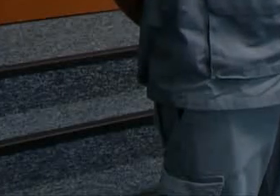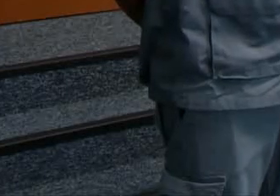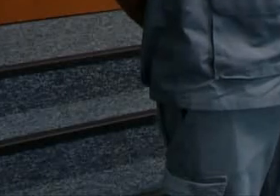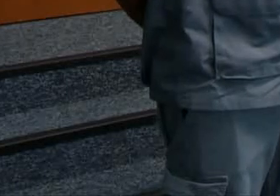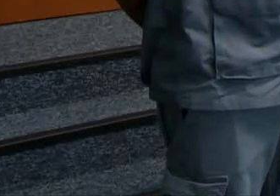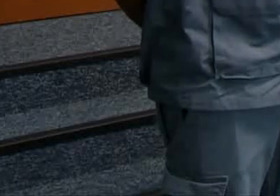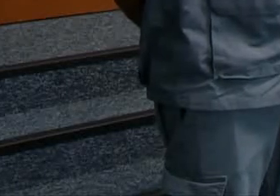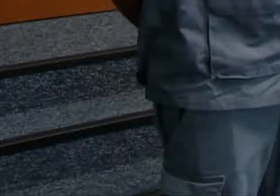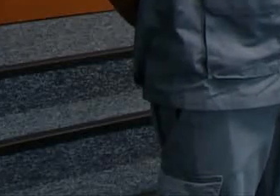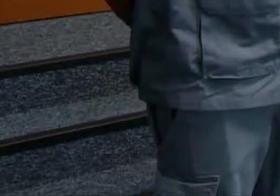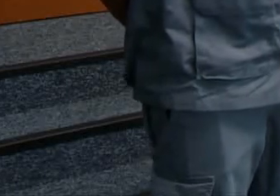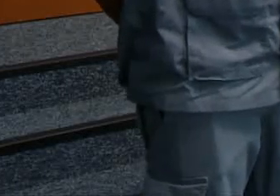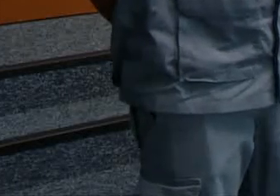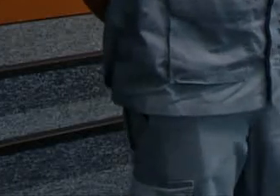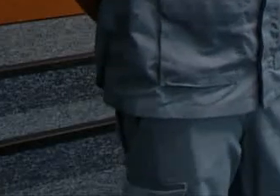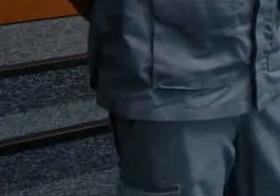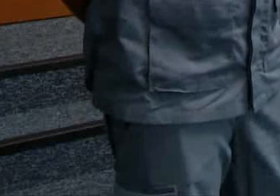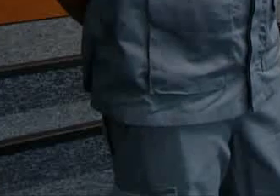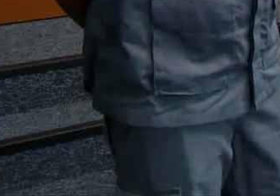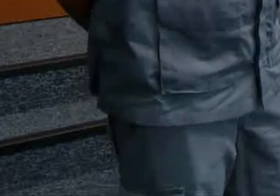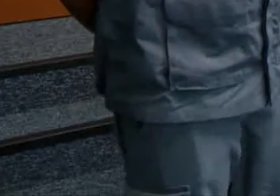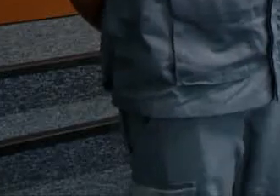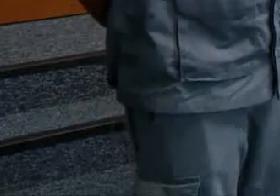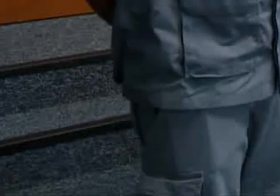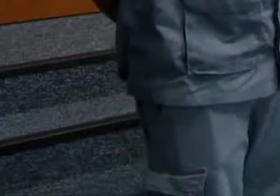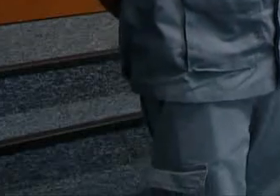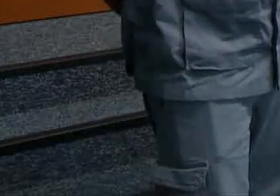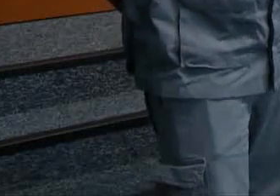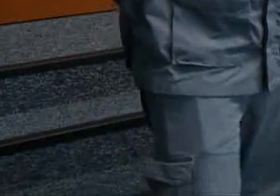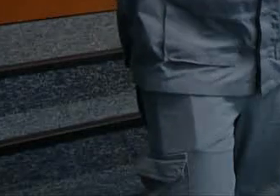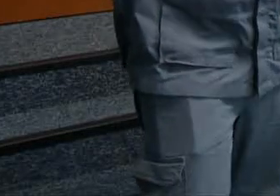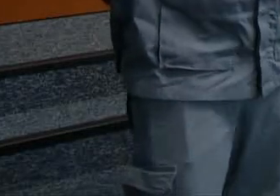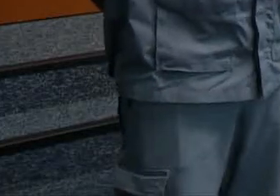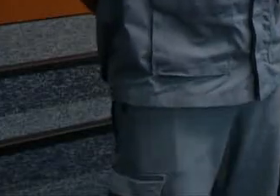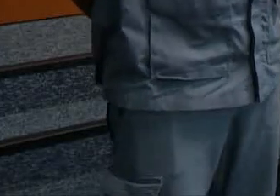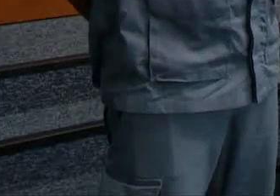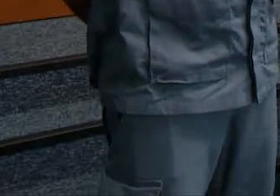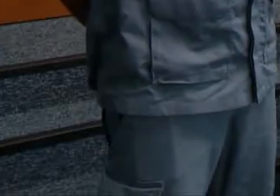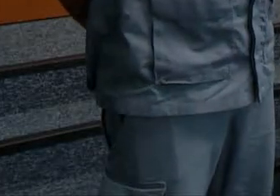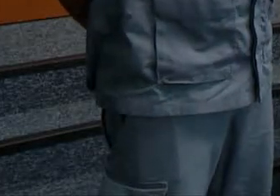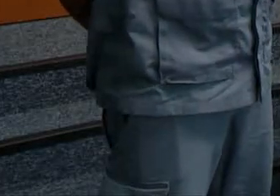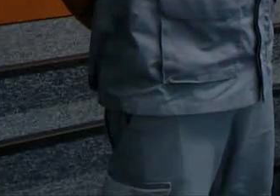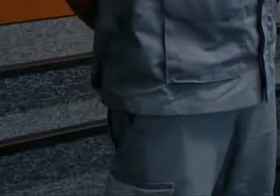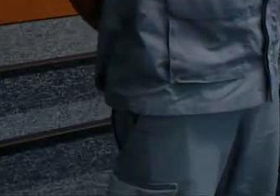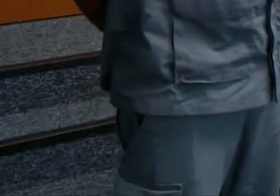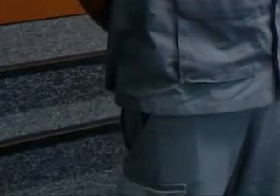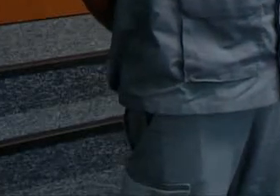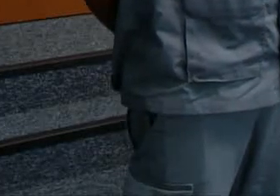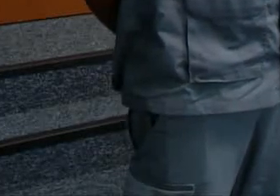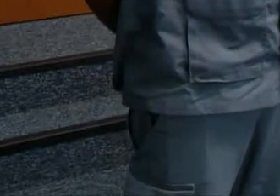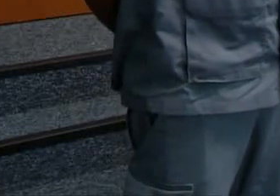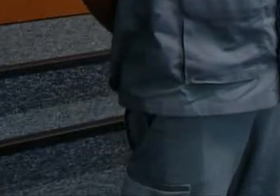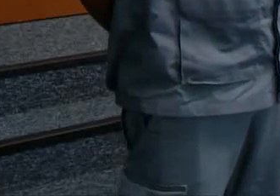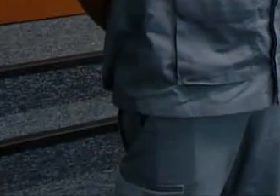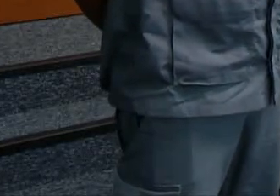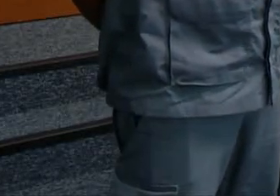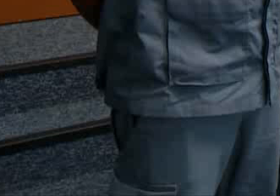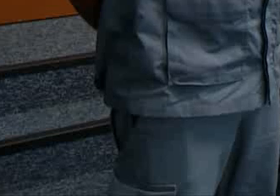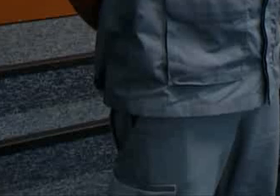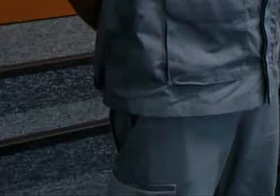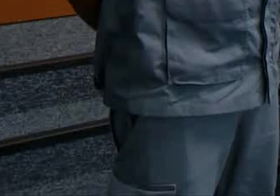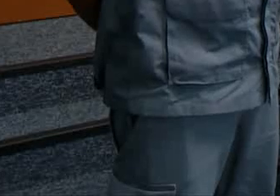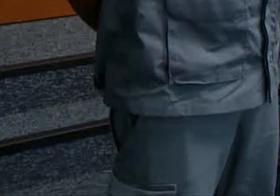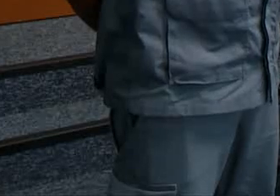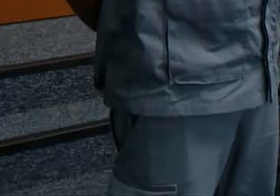aqui? Ela vai tirar foto, depois ela vem aqui. Parabéns pelo marido. E o cabo Heinberg, que está aqui